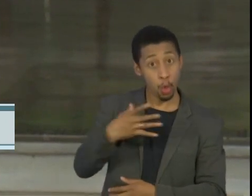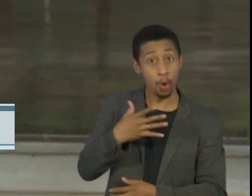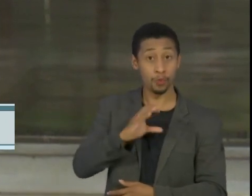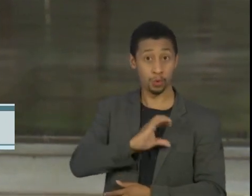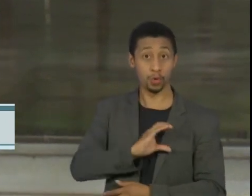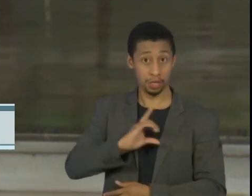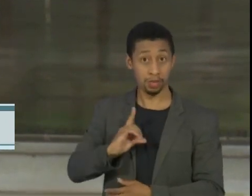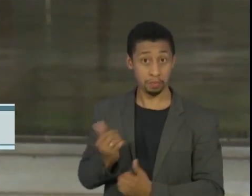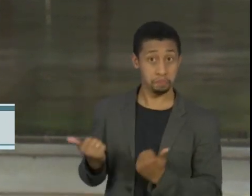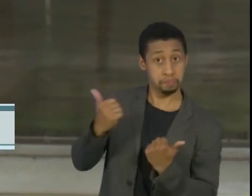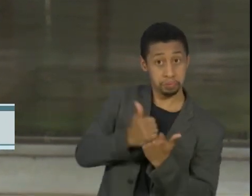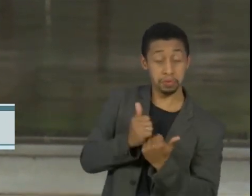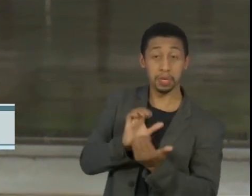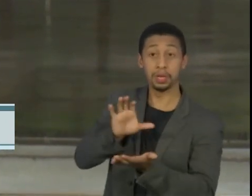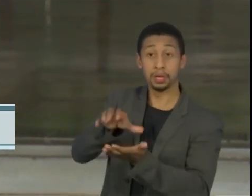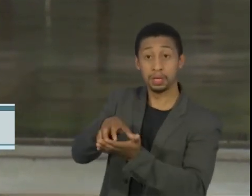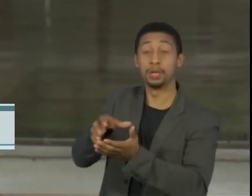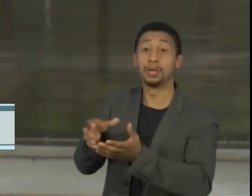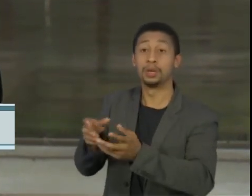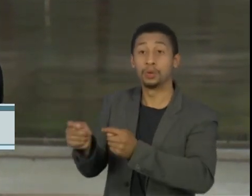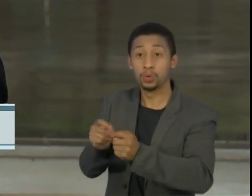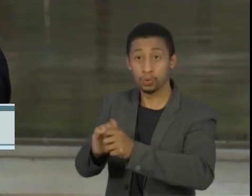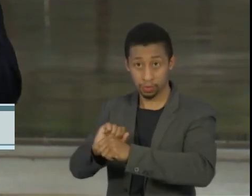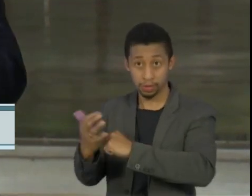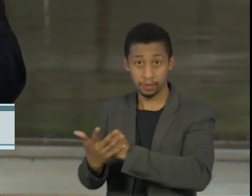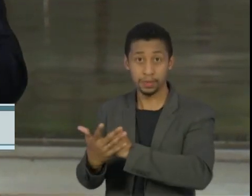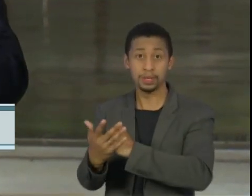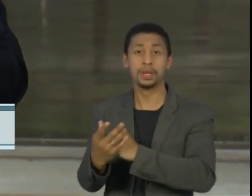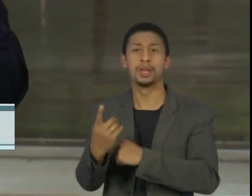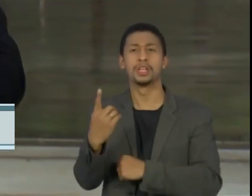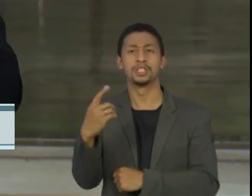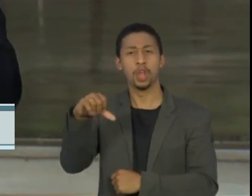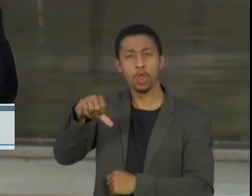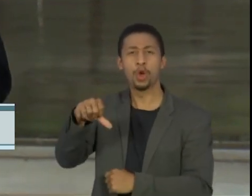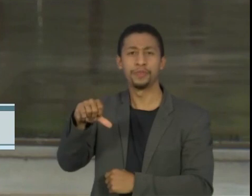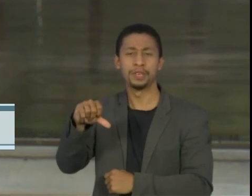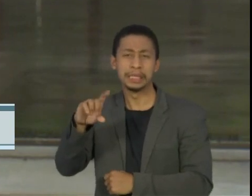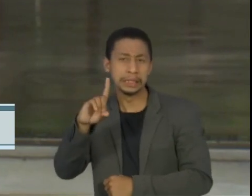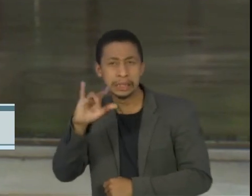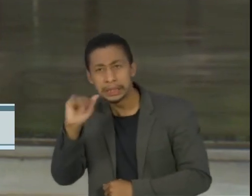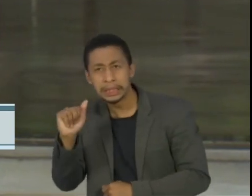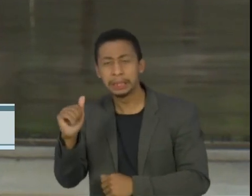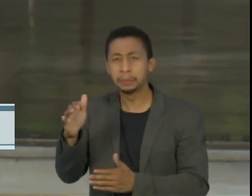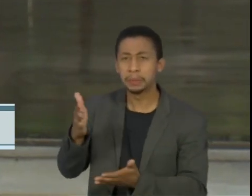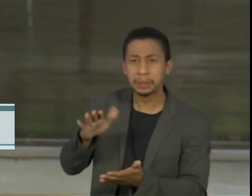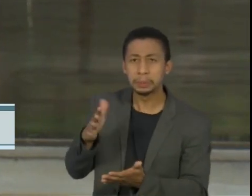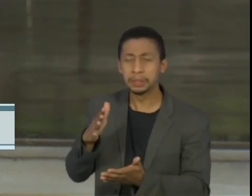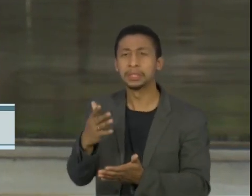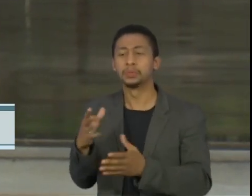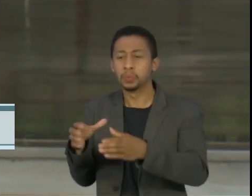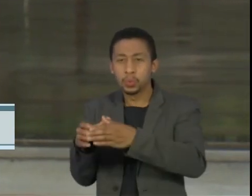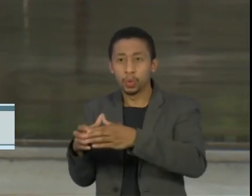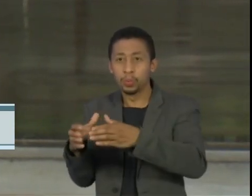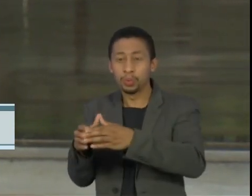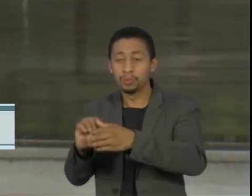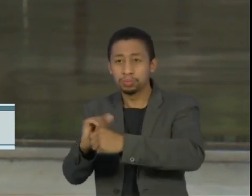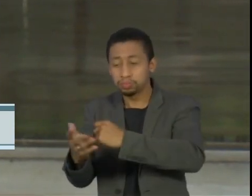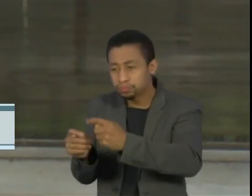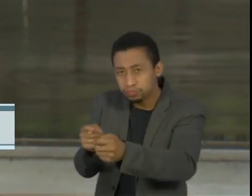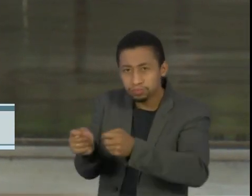Paulo. Como todos sabem, temos 19 membros a cada 15 dias, cerca de 15 dias, às vezes 16, às vezes 14, dependendo